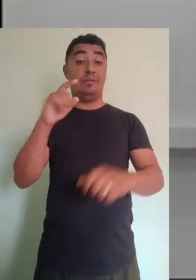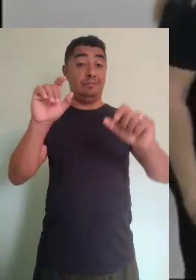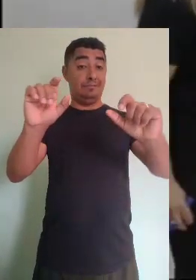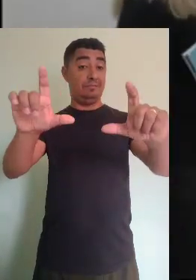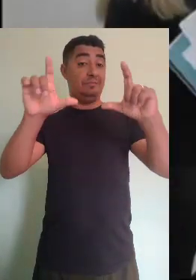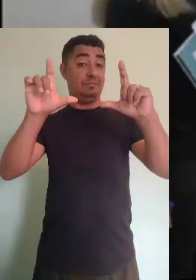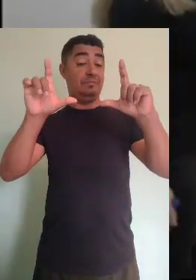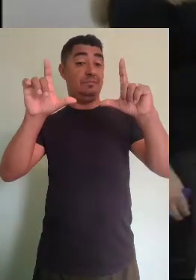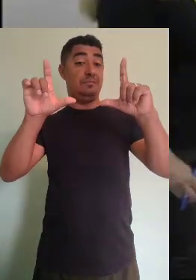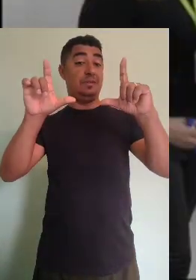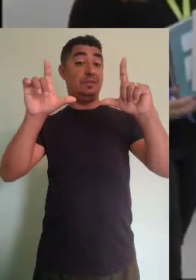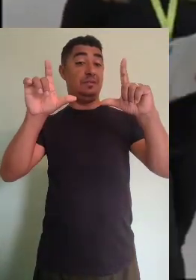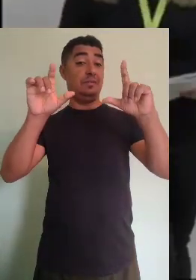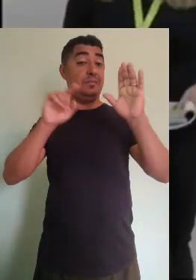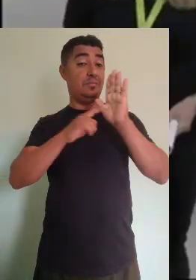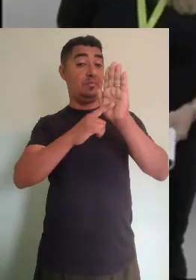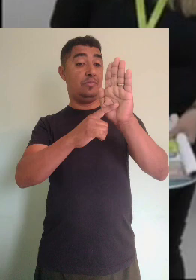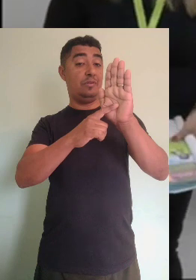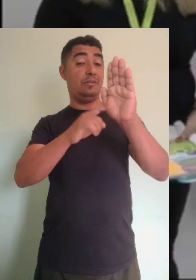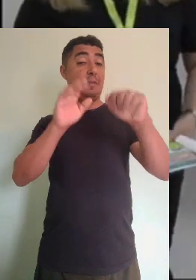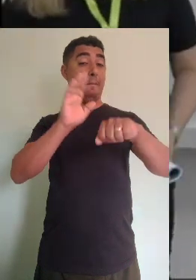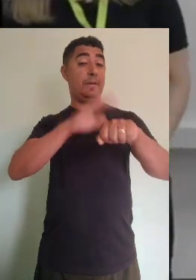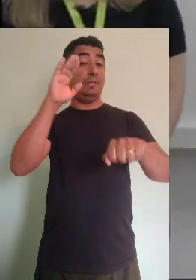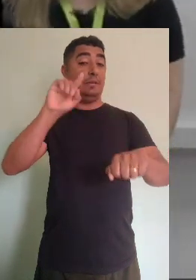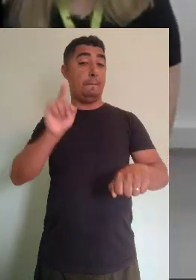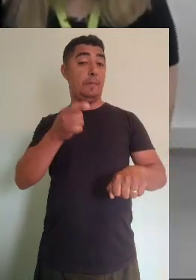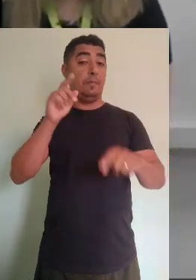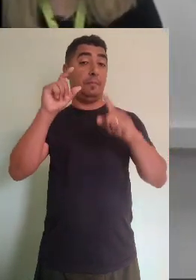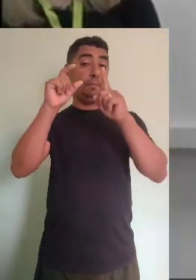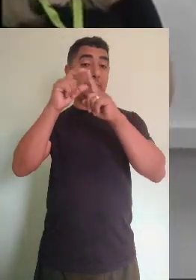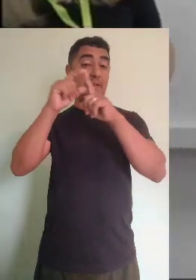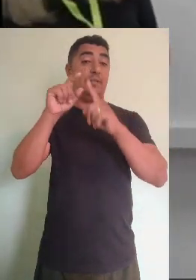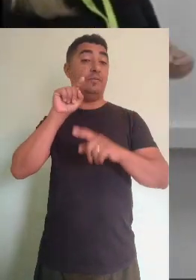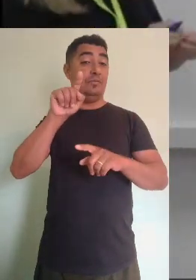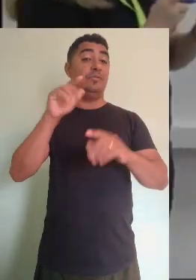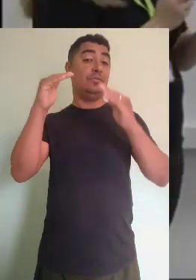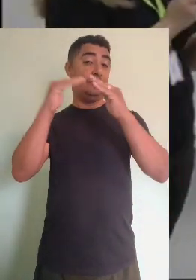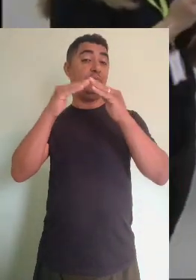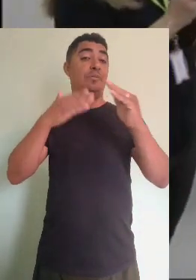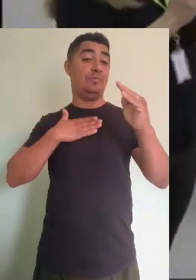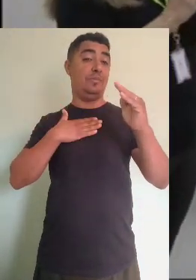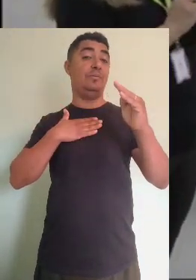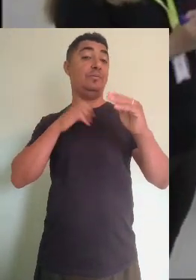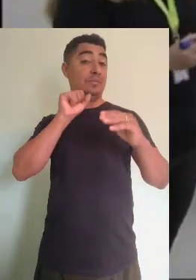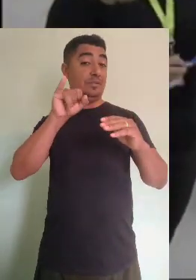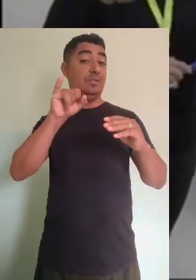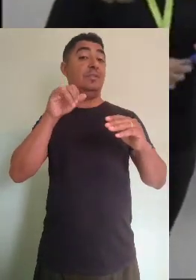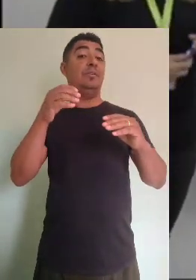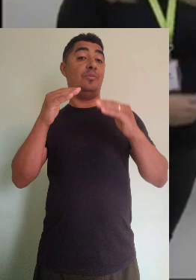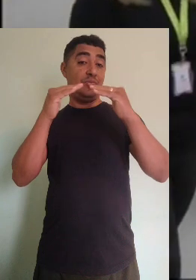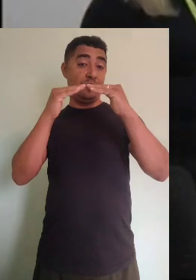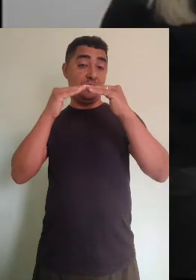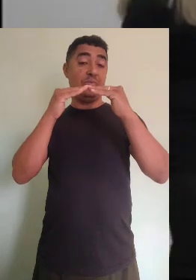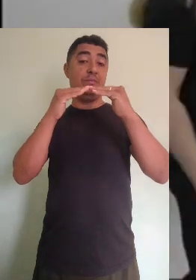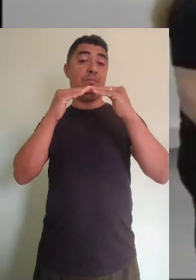Uma imagem fala mais que 1000 palavras. Vocês concordam comigo? Se concordam, vamos analisar